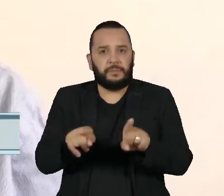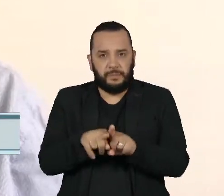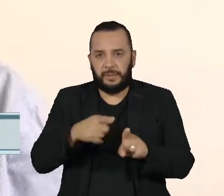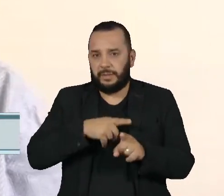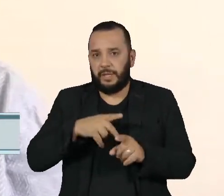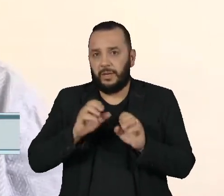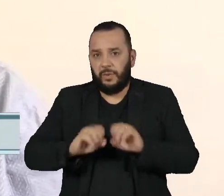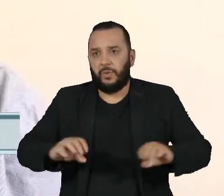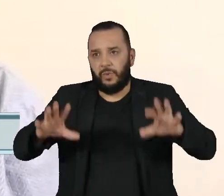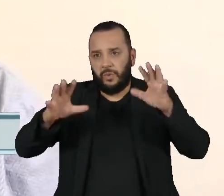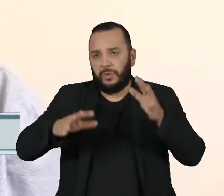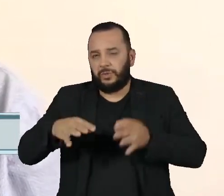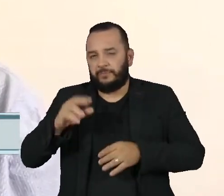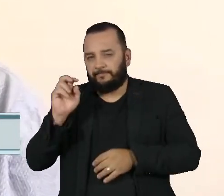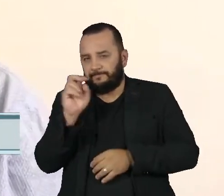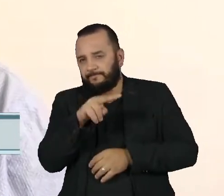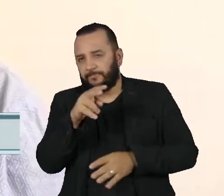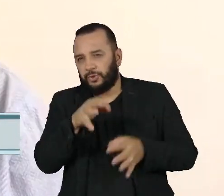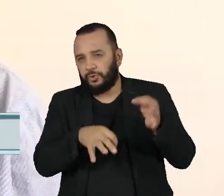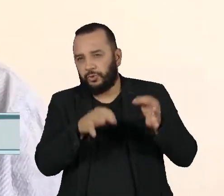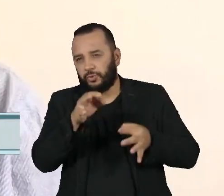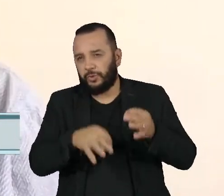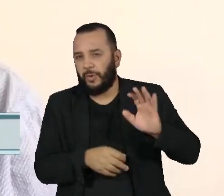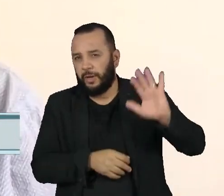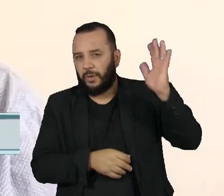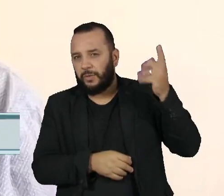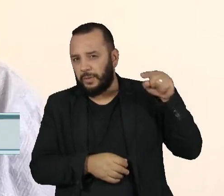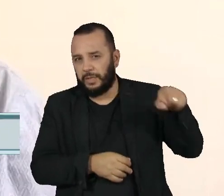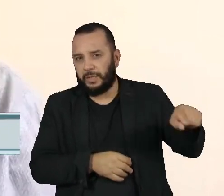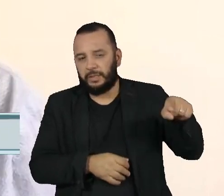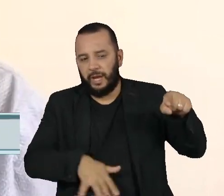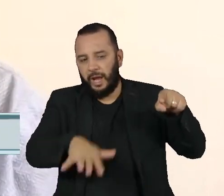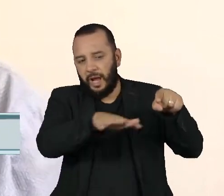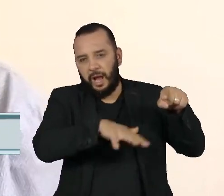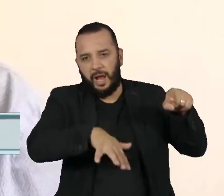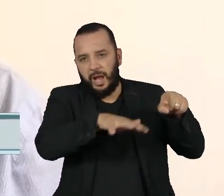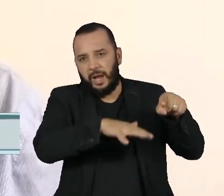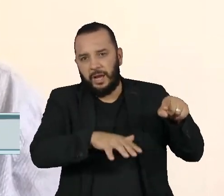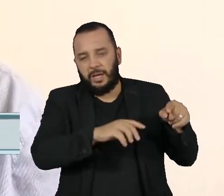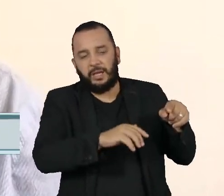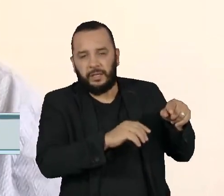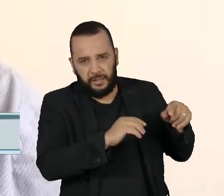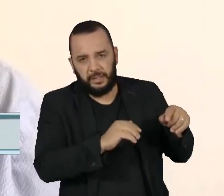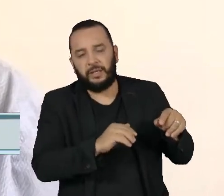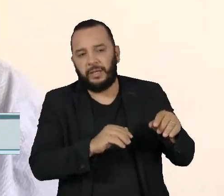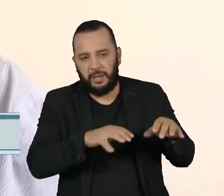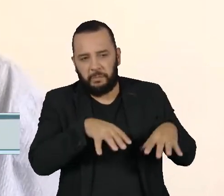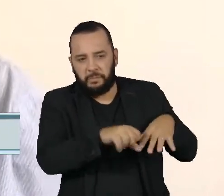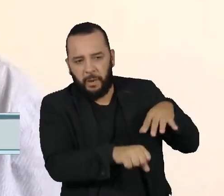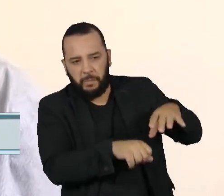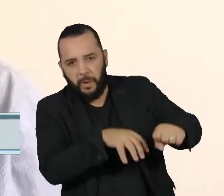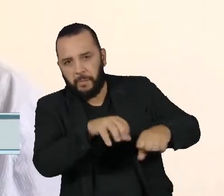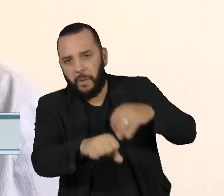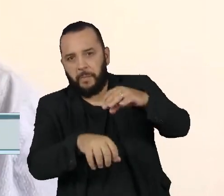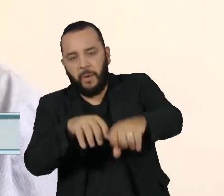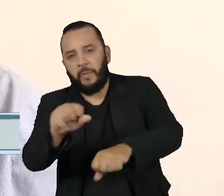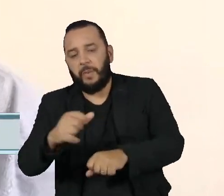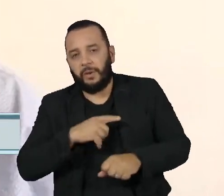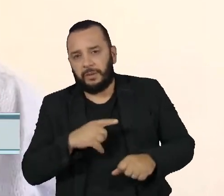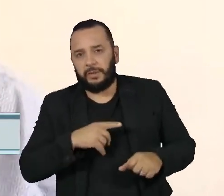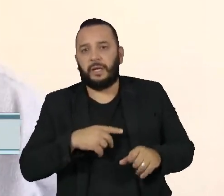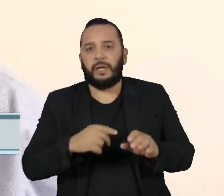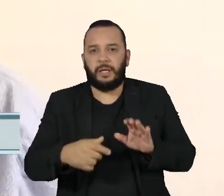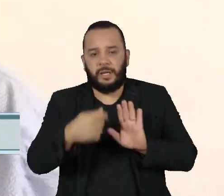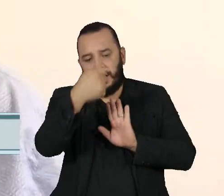assunto específico dos territórios ocupados, já inclusive tem um célebre parecer condenando